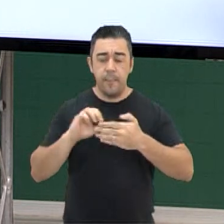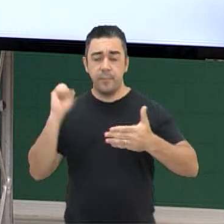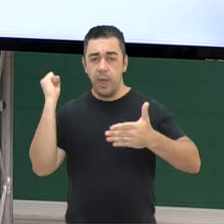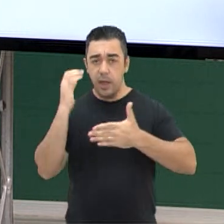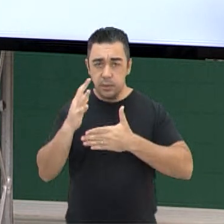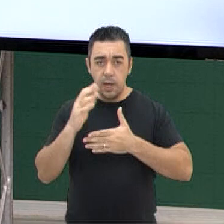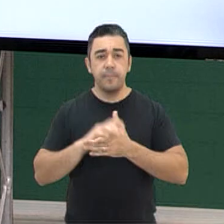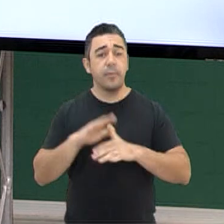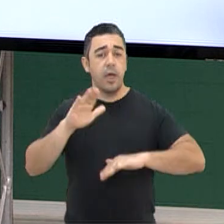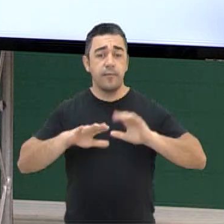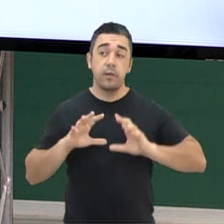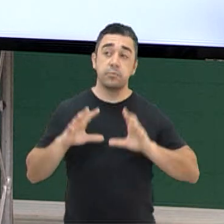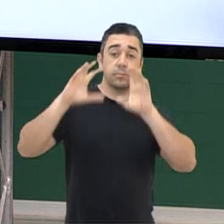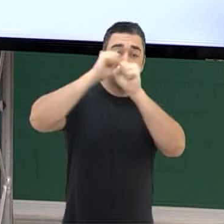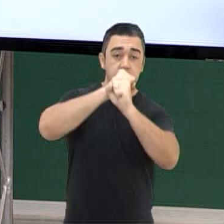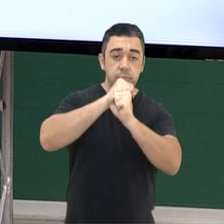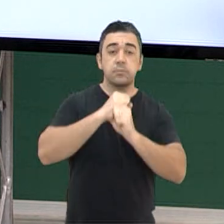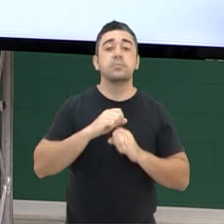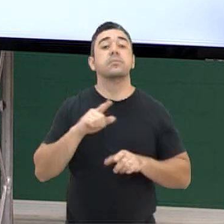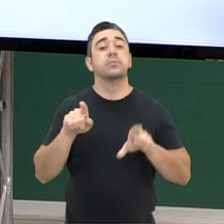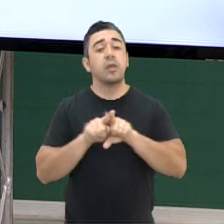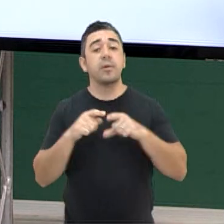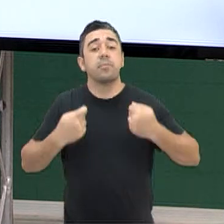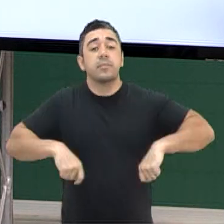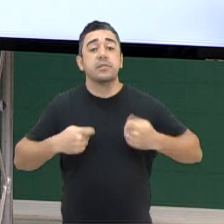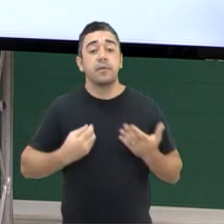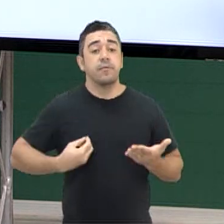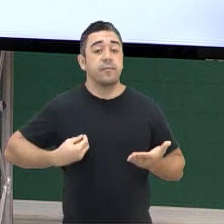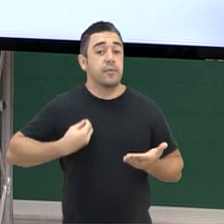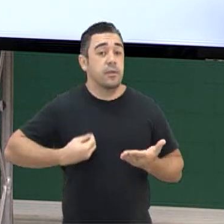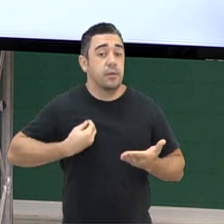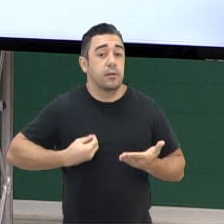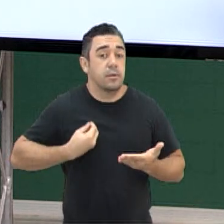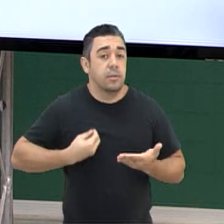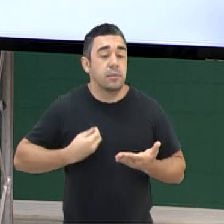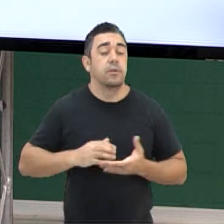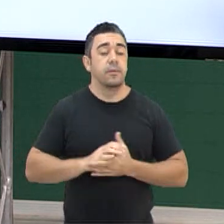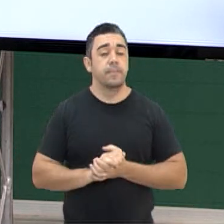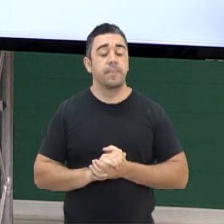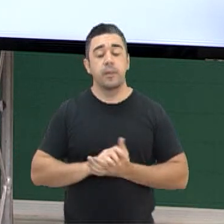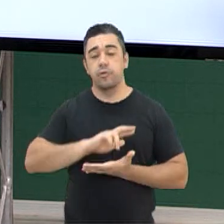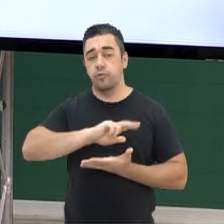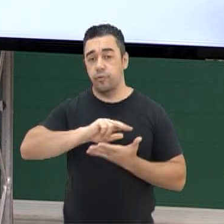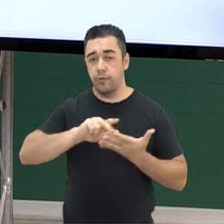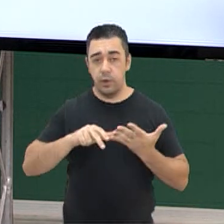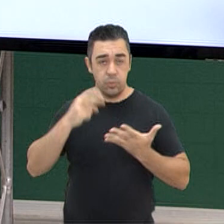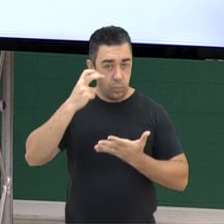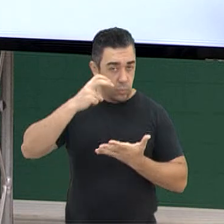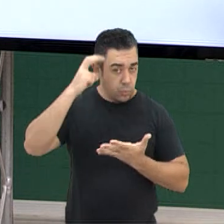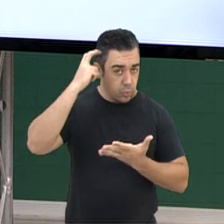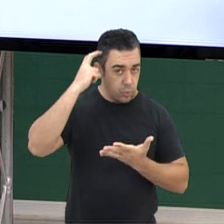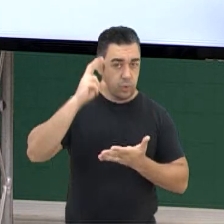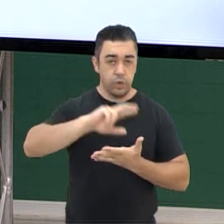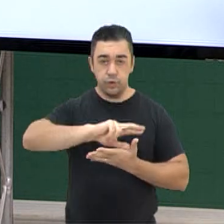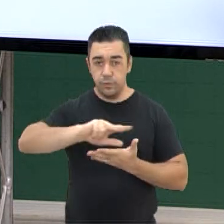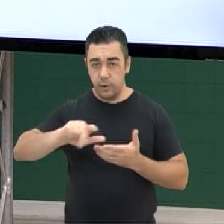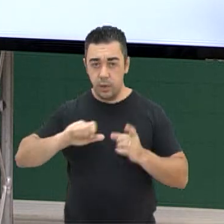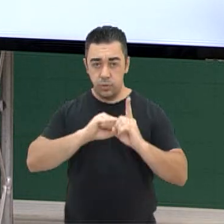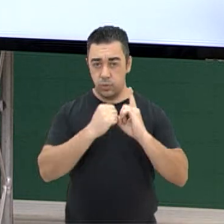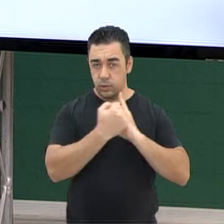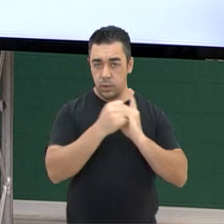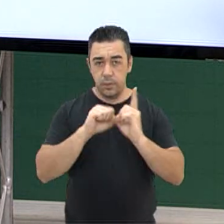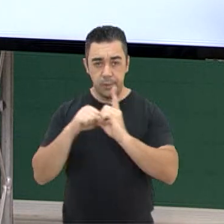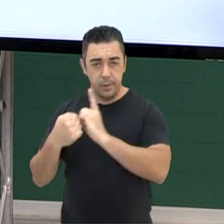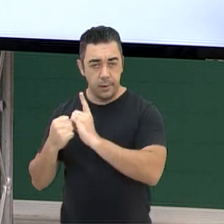vezes agarrar, como uma necessidade de sobrevivência. E aí, em diferentes culturas, em diferentes sociedades, nós tivemos